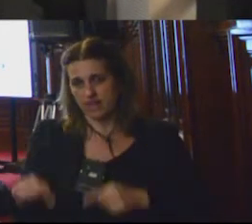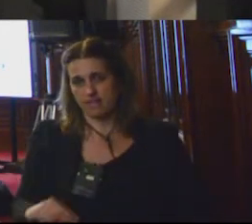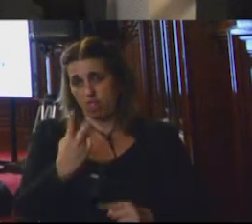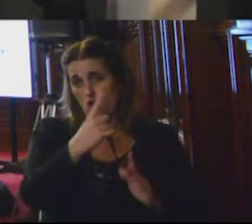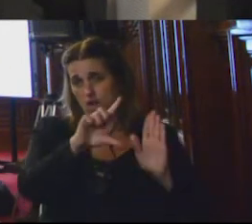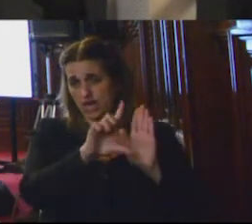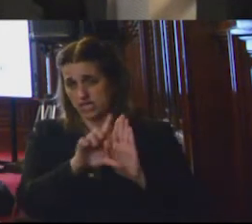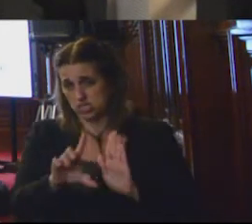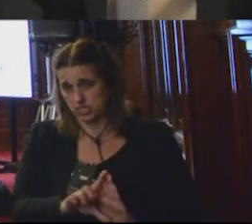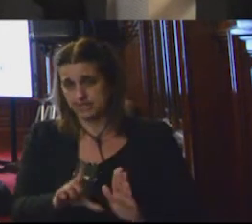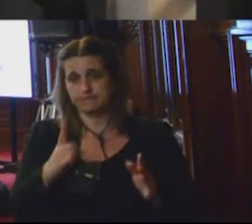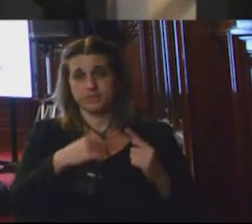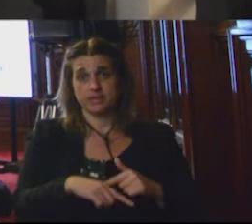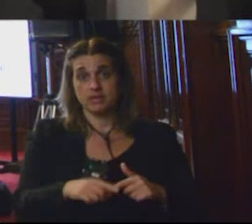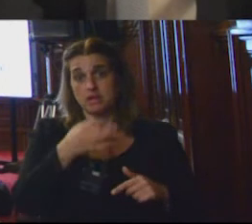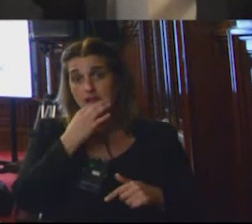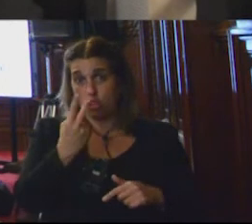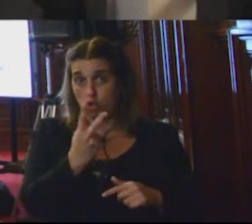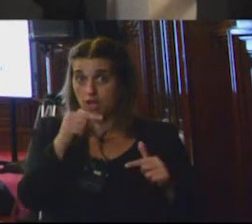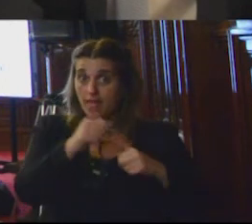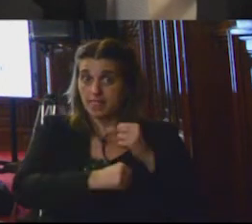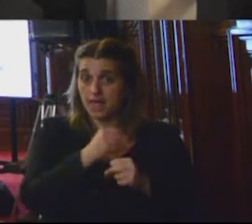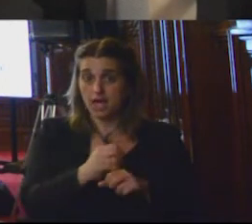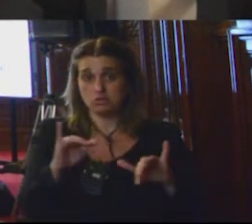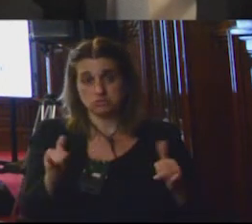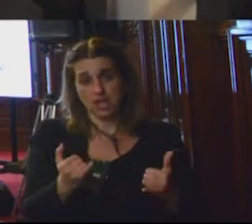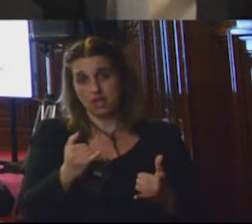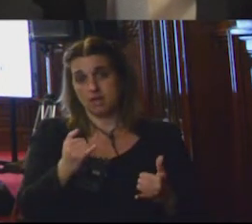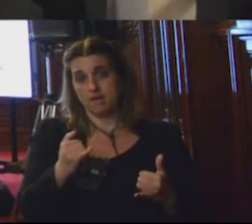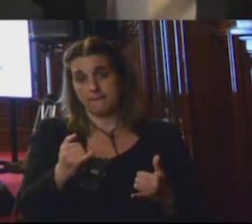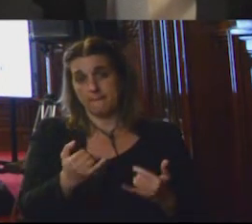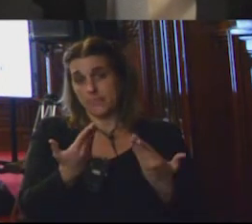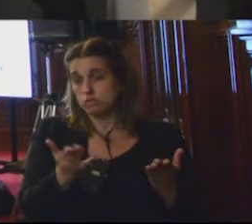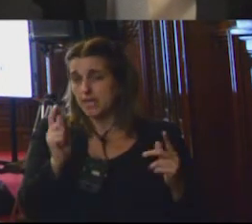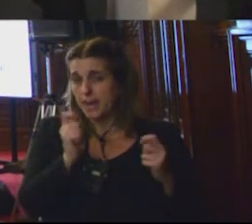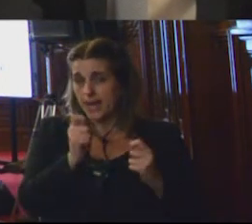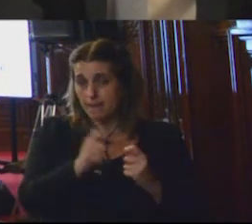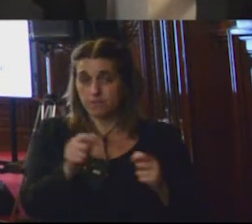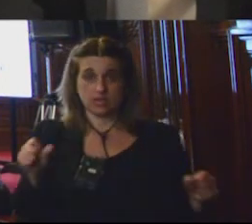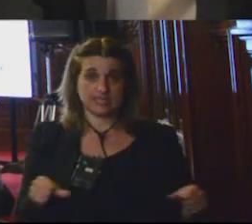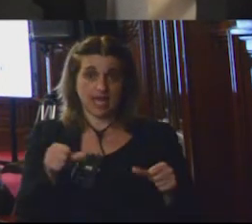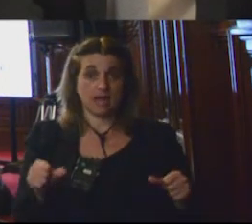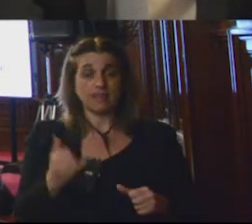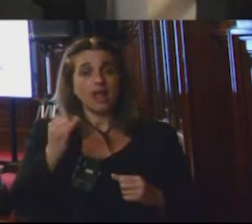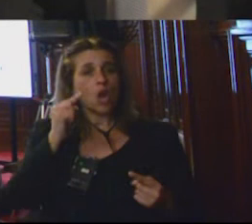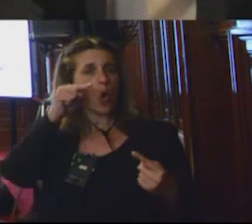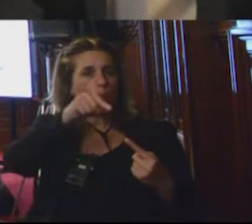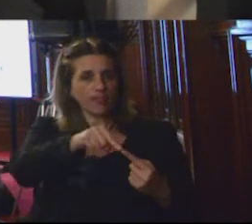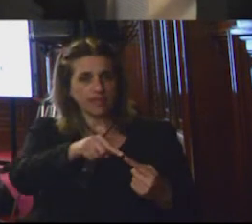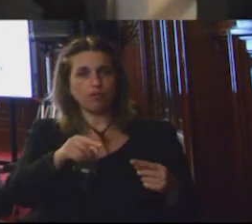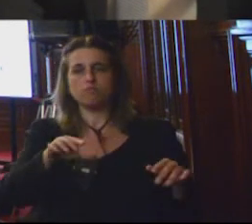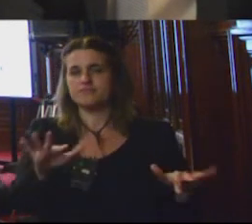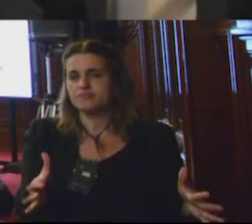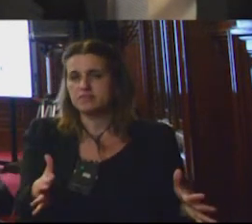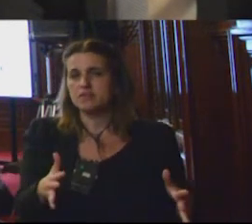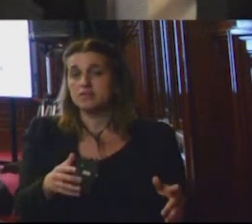13.467, ambas deste ano, 2017, as mudanças efetivadas objetivam atualizar o marco legal da terceirização no